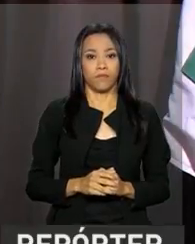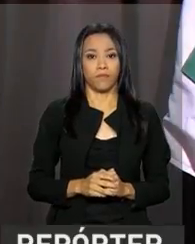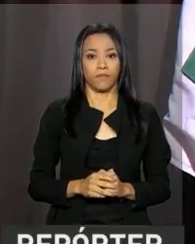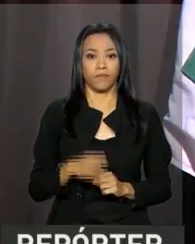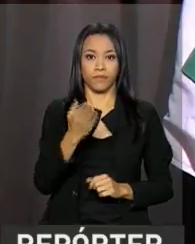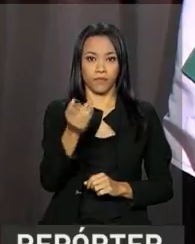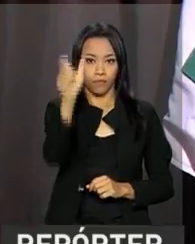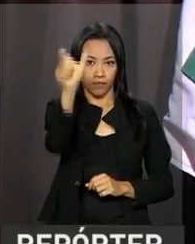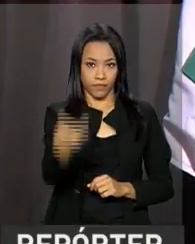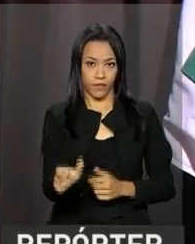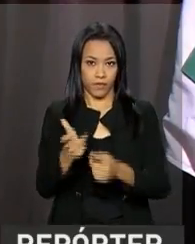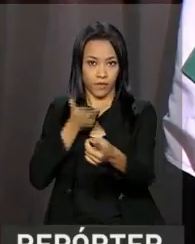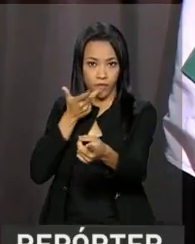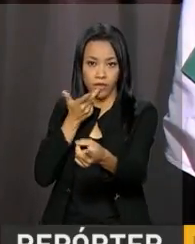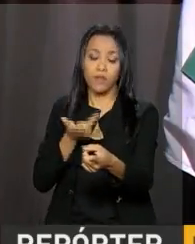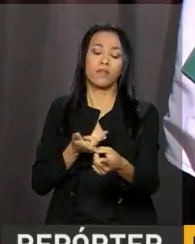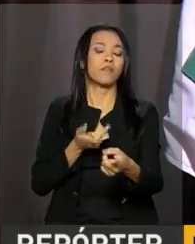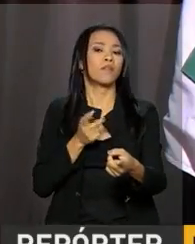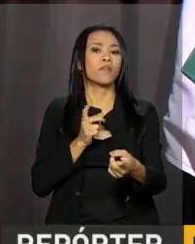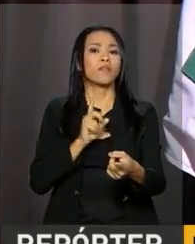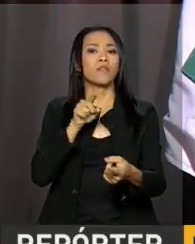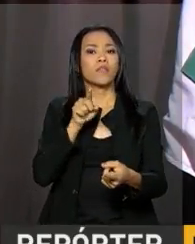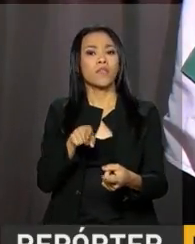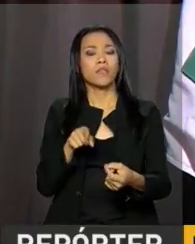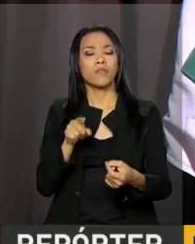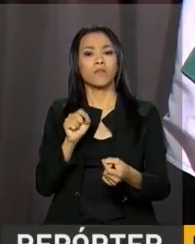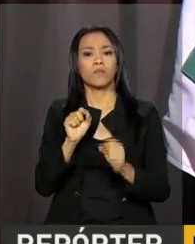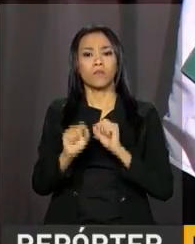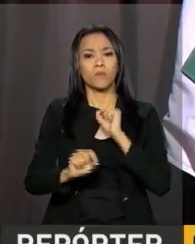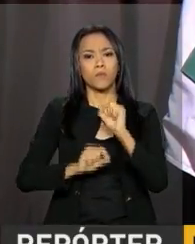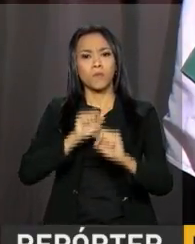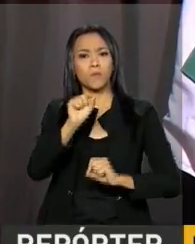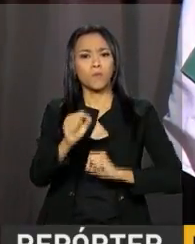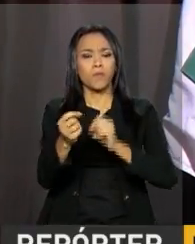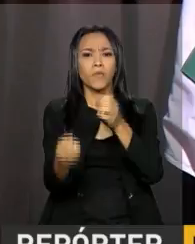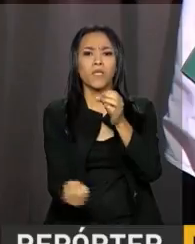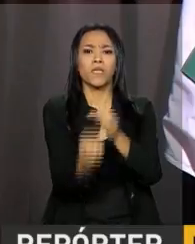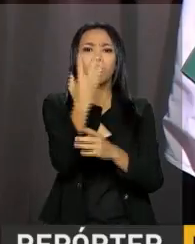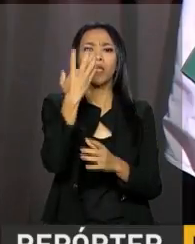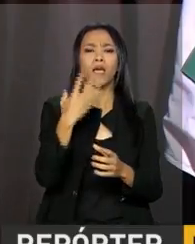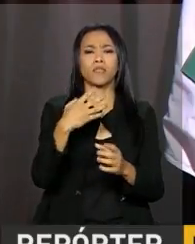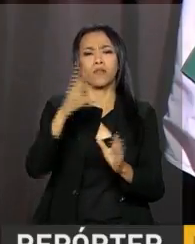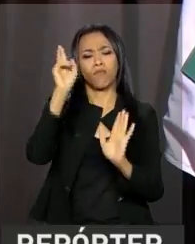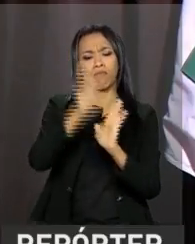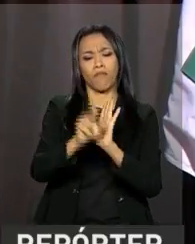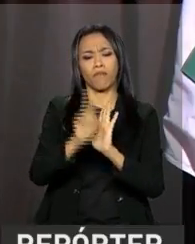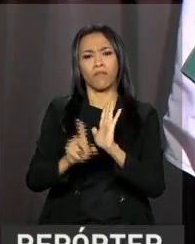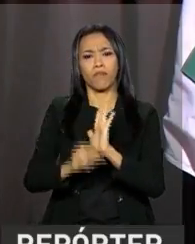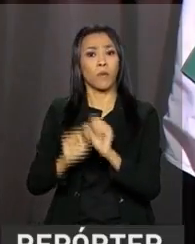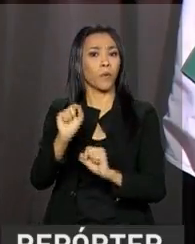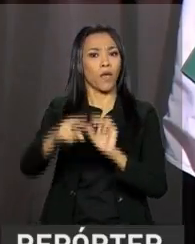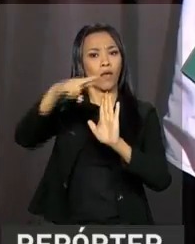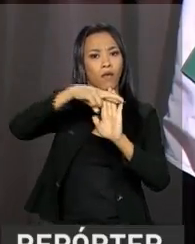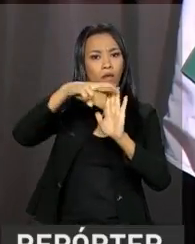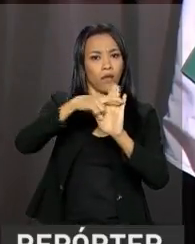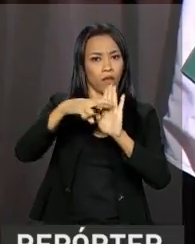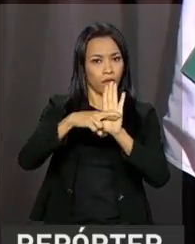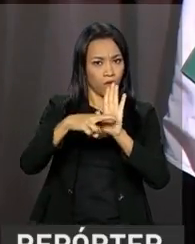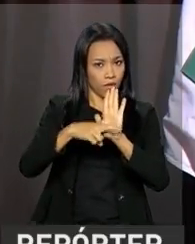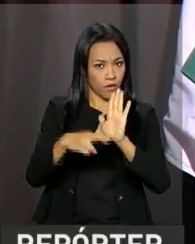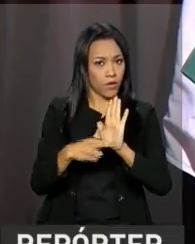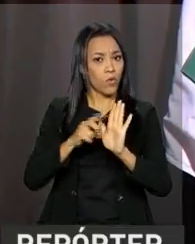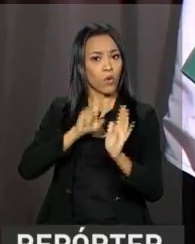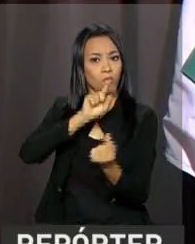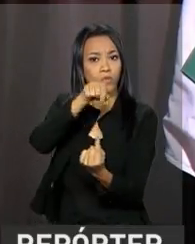Um benefício da agenda implantada neste ano foi a criação de um conjunto de regras que permitem que a